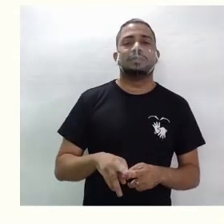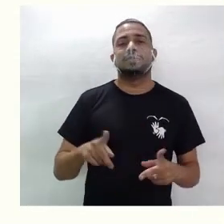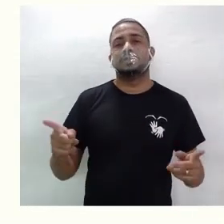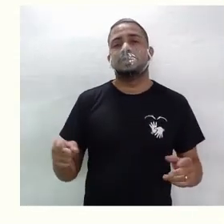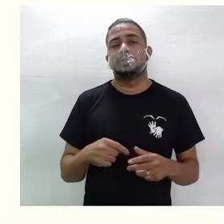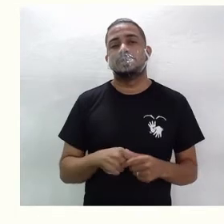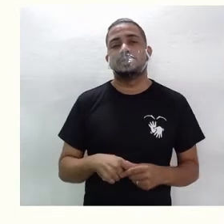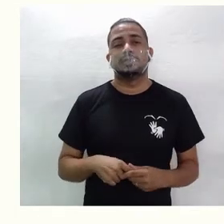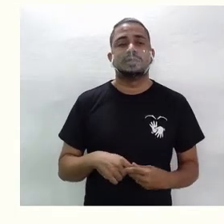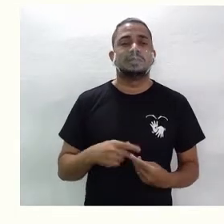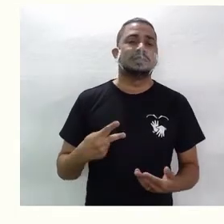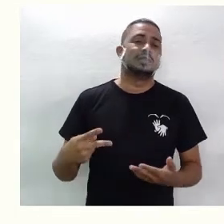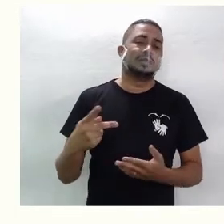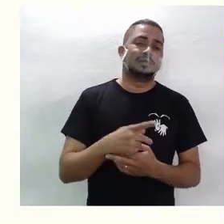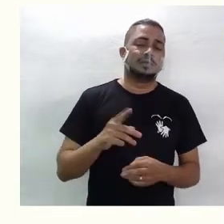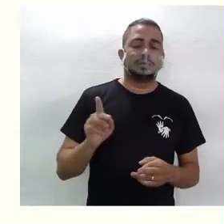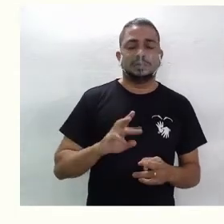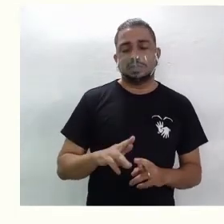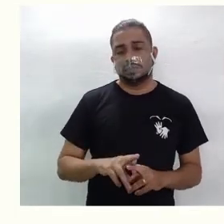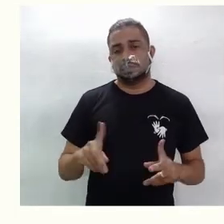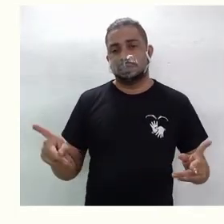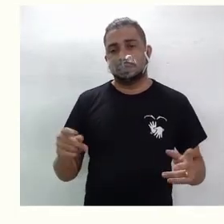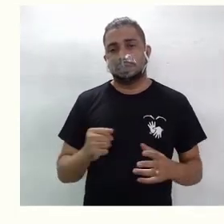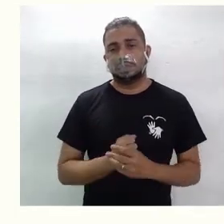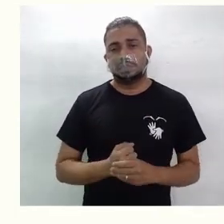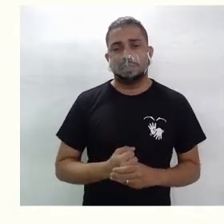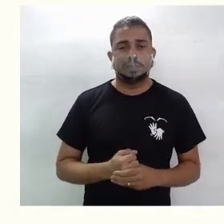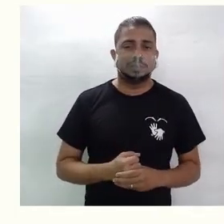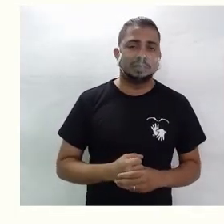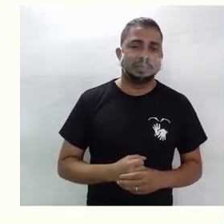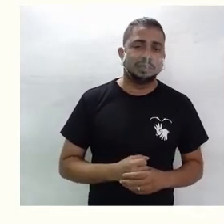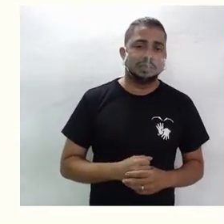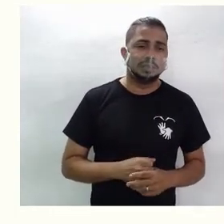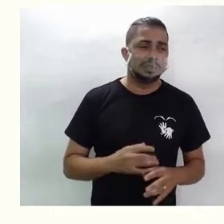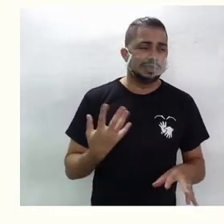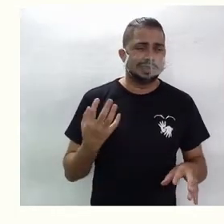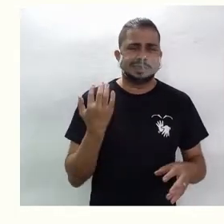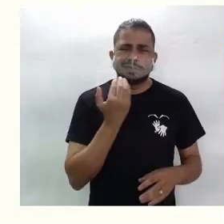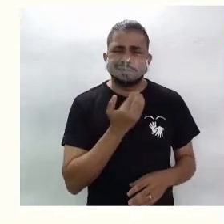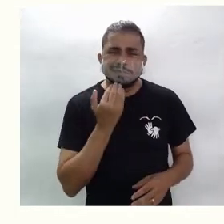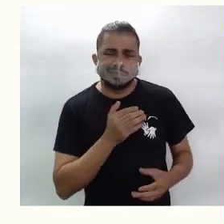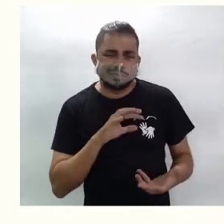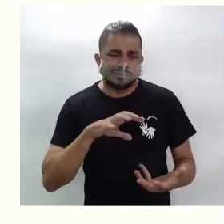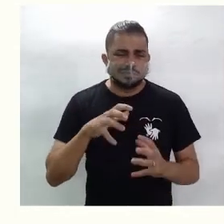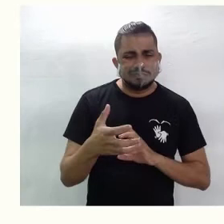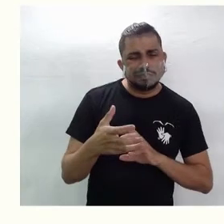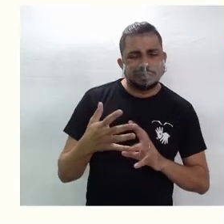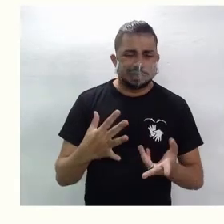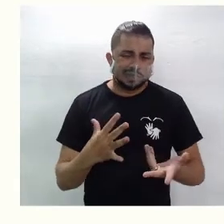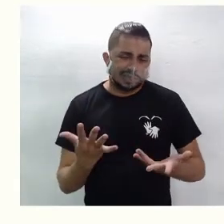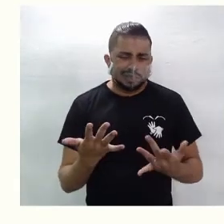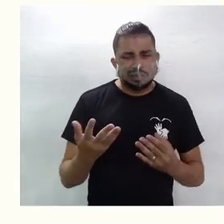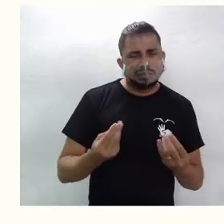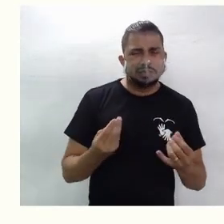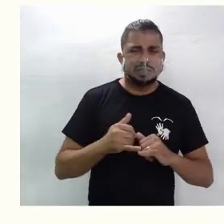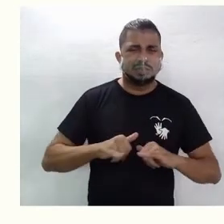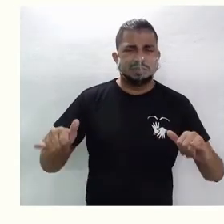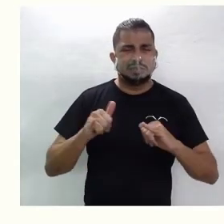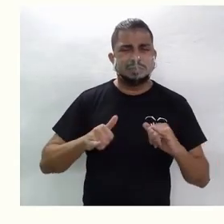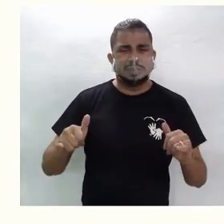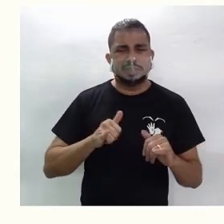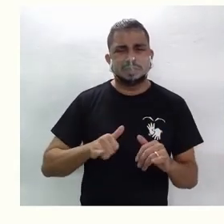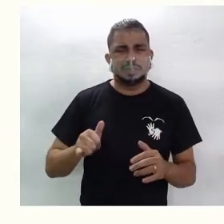Olha esse mapa como é estranho, oitavo ano. Um mapa aí meio distorcido, né? Um mapa meio aí com as informações